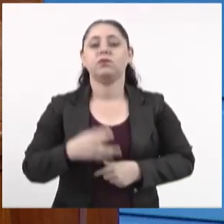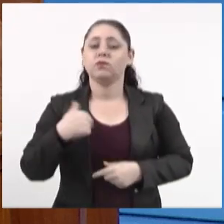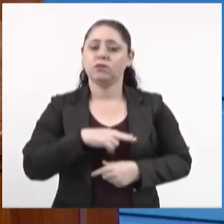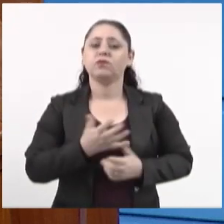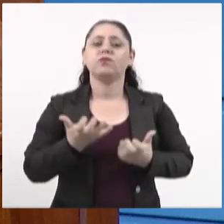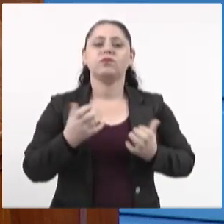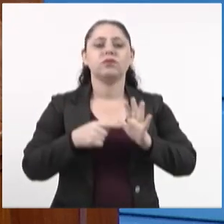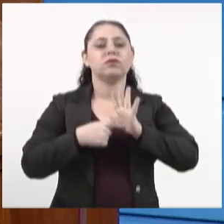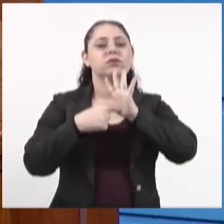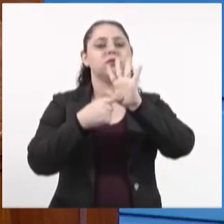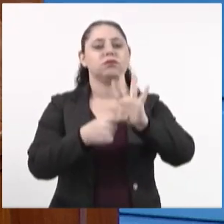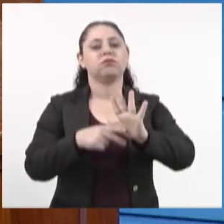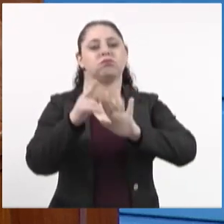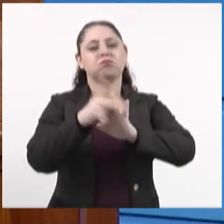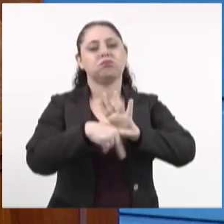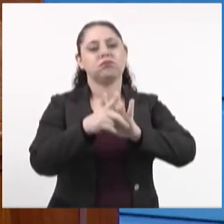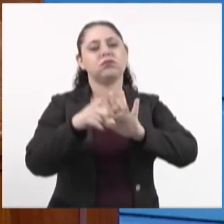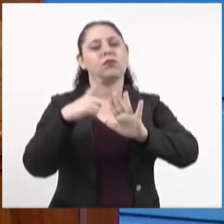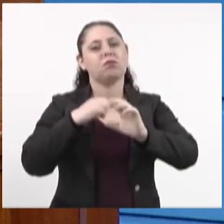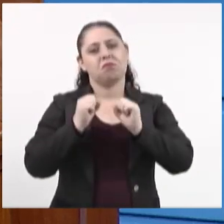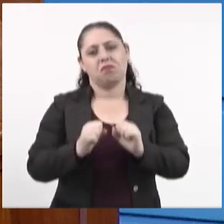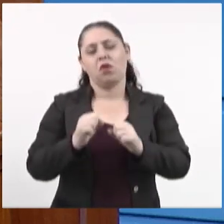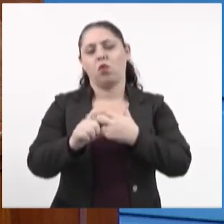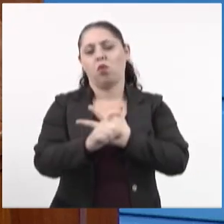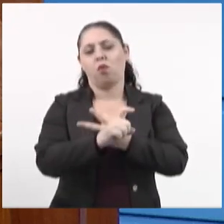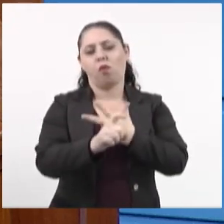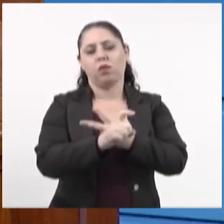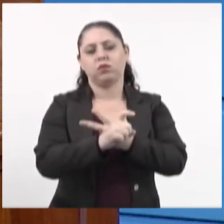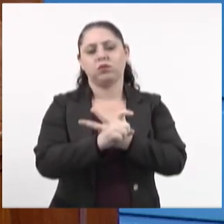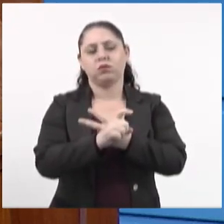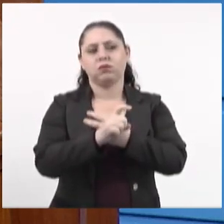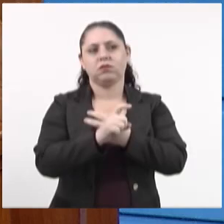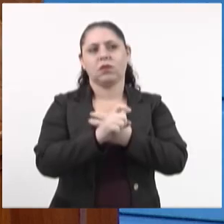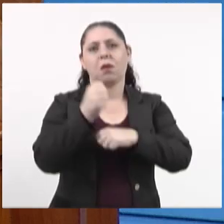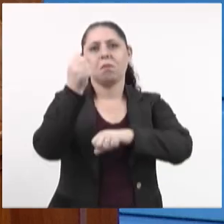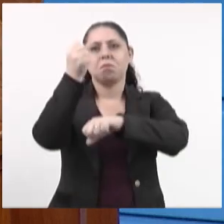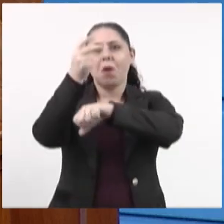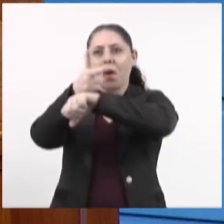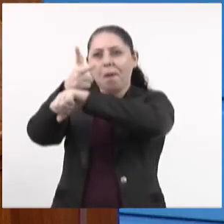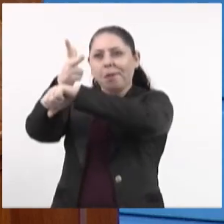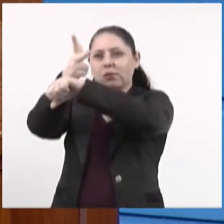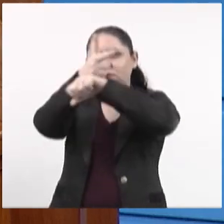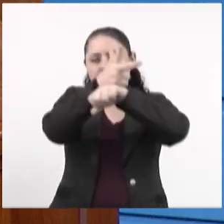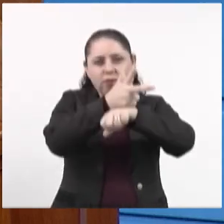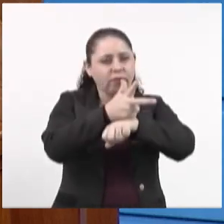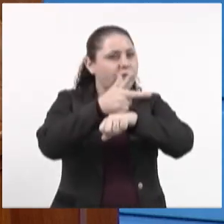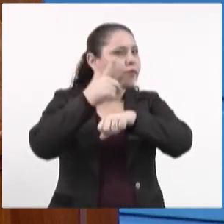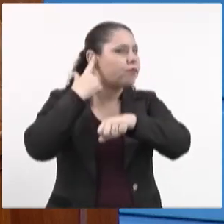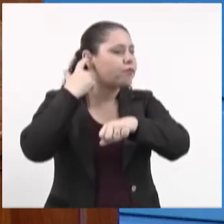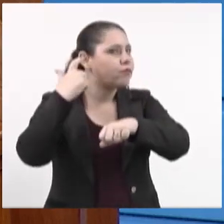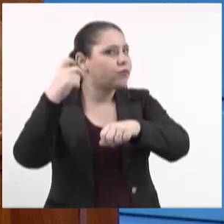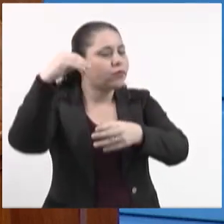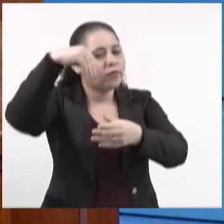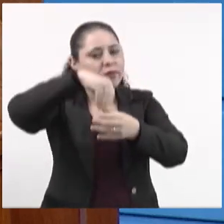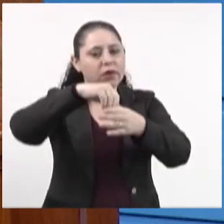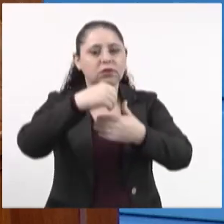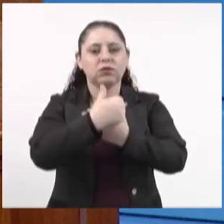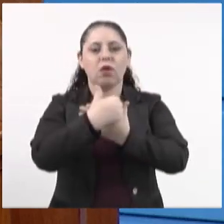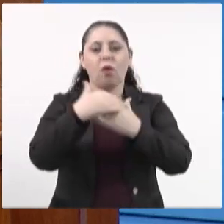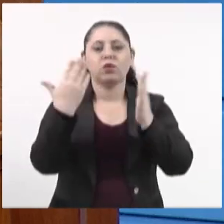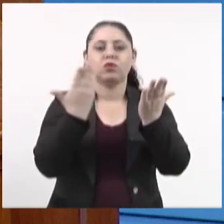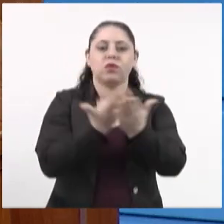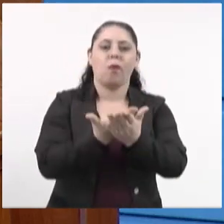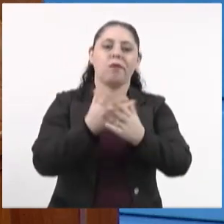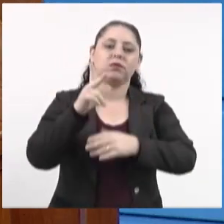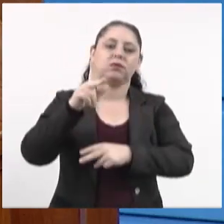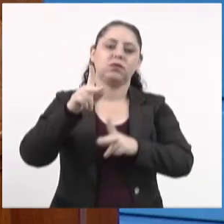queremos aqui apresentar um programa onde o Poder Executivo coloque câmeras de vídeo e áudio dentro das escolas